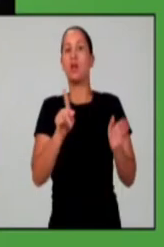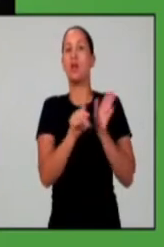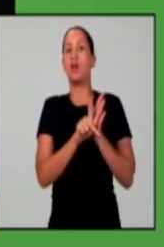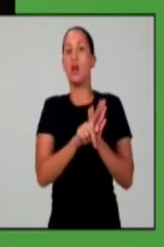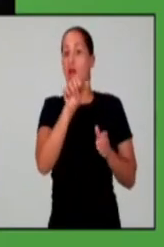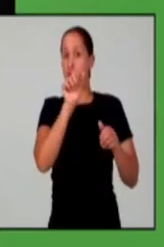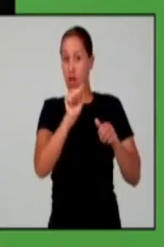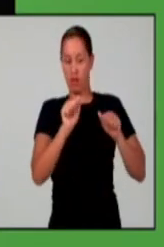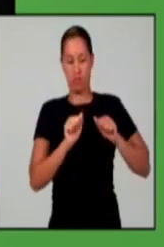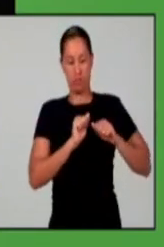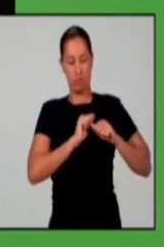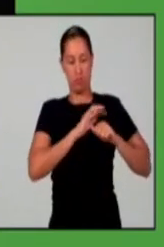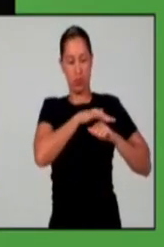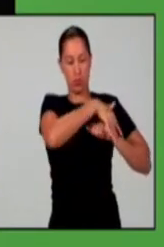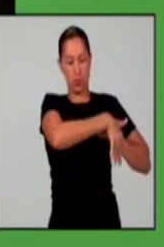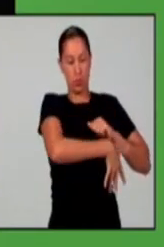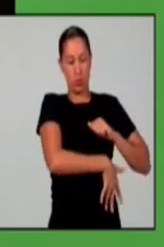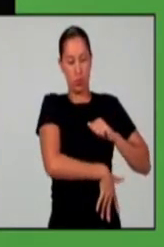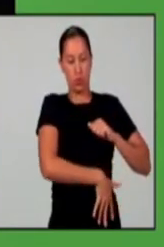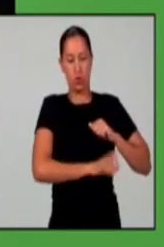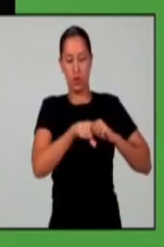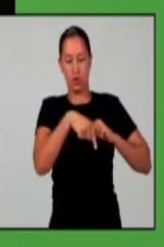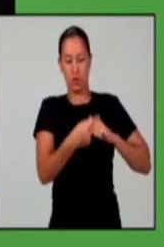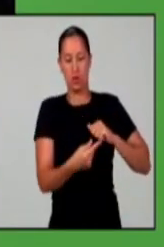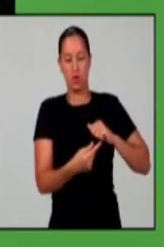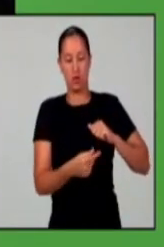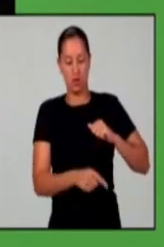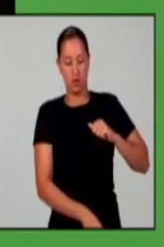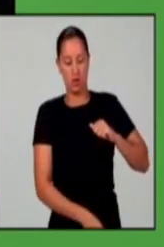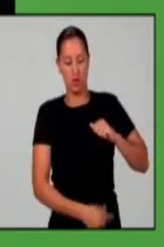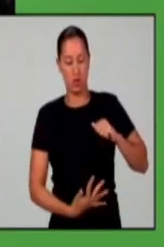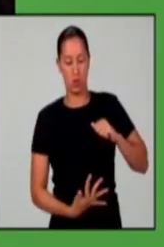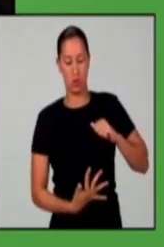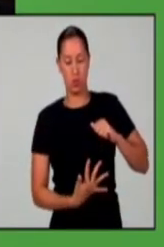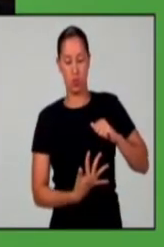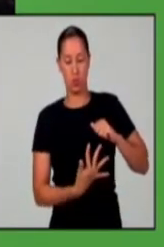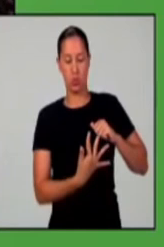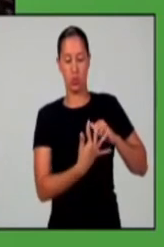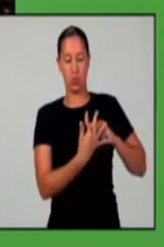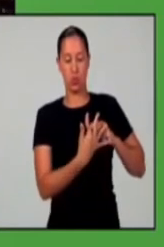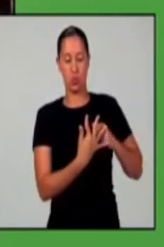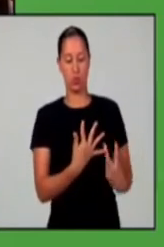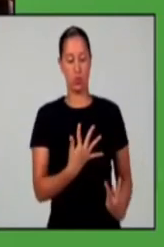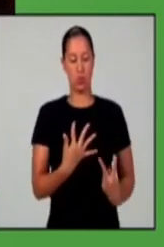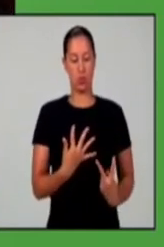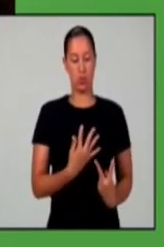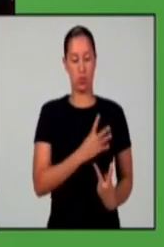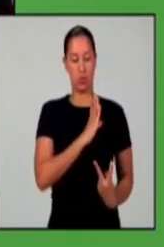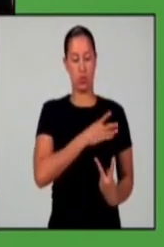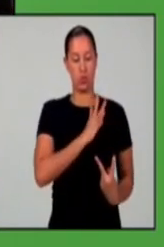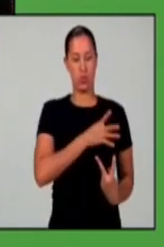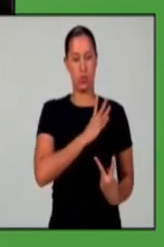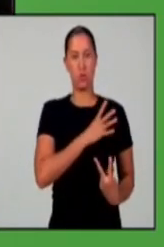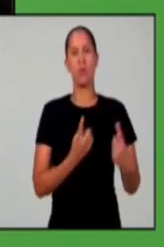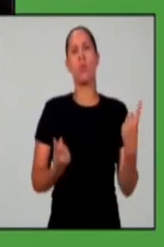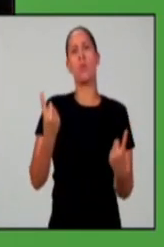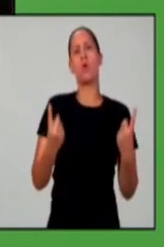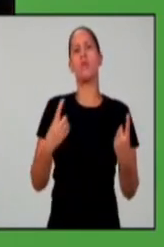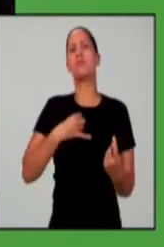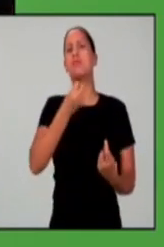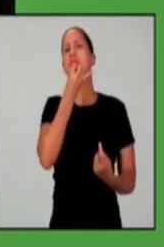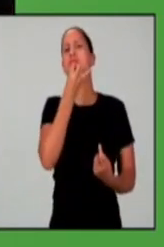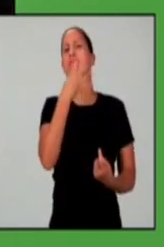são as artérias. Depois, o sangue precisa voltar das pernas para o coração, pelas veias. Em qual desses